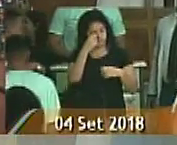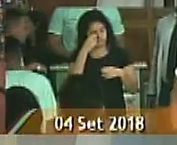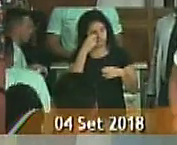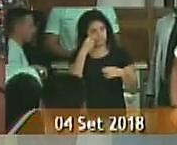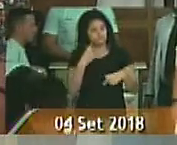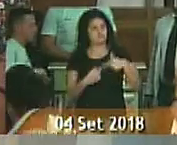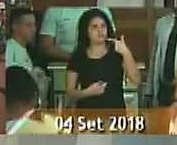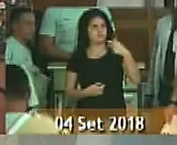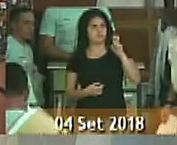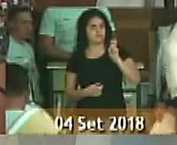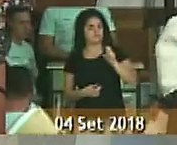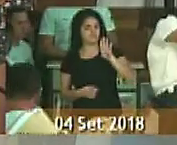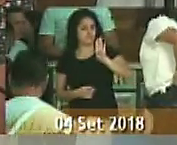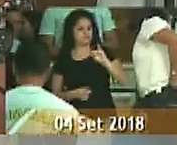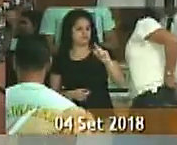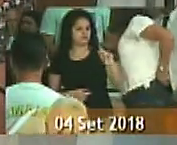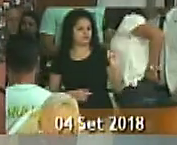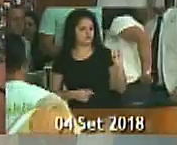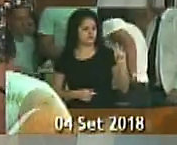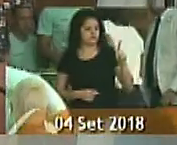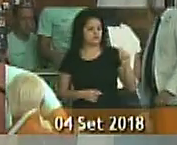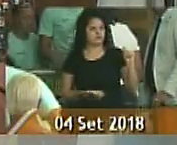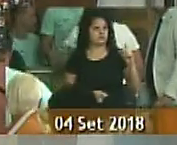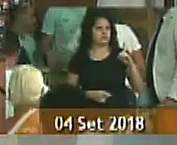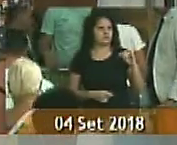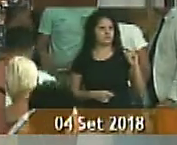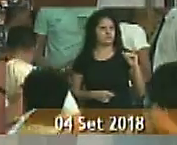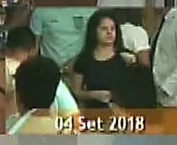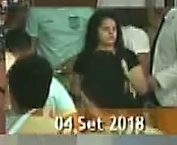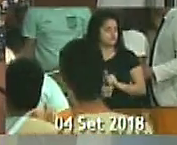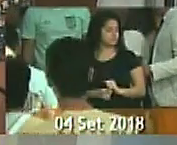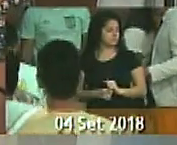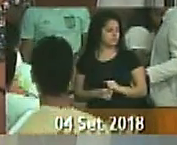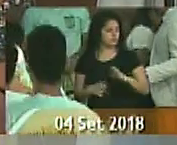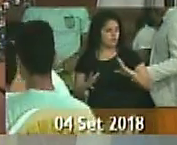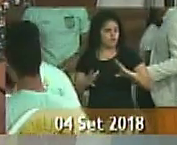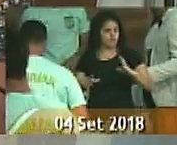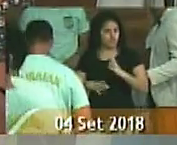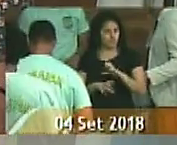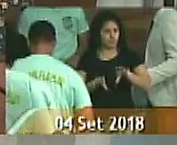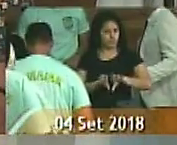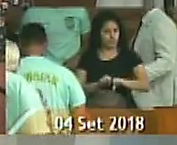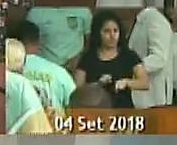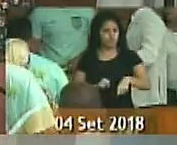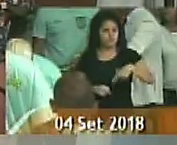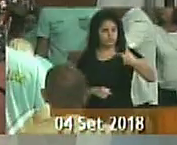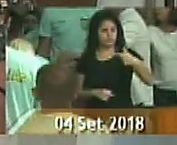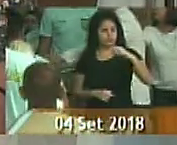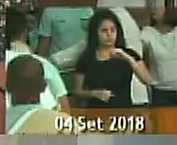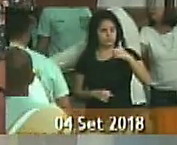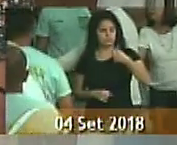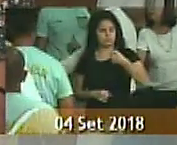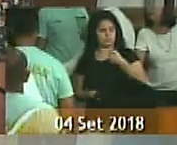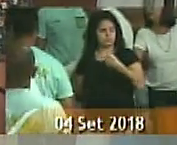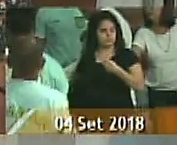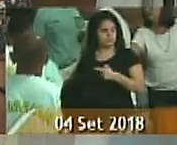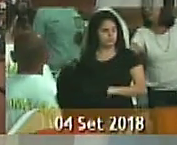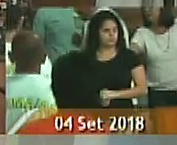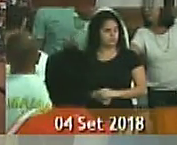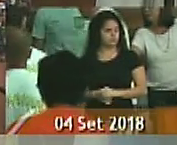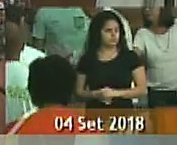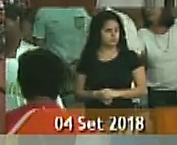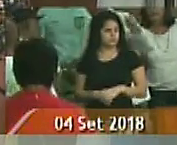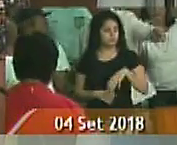quais 20 são brigadistas e brigadianos efetivos formados na turma de 2017, além